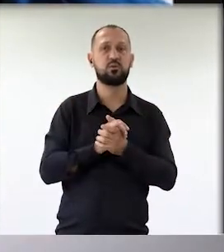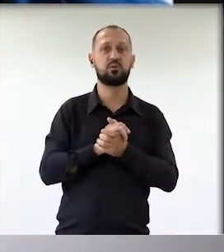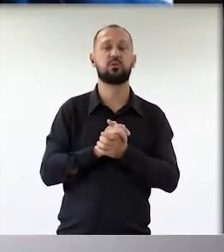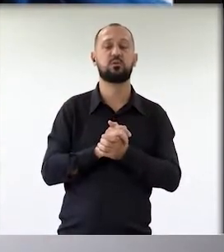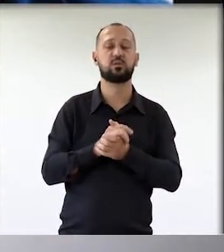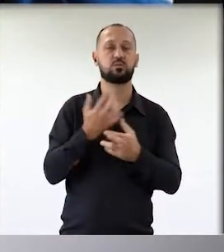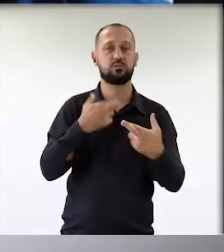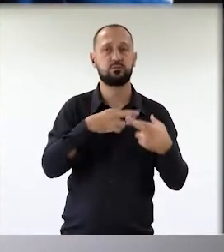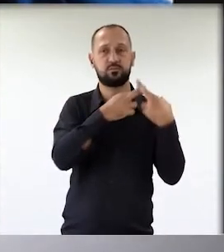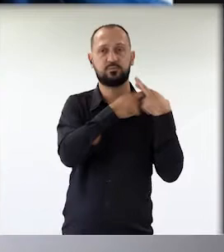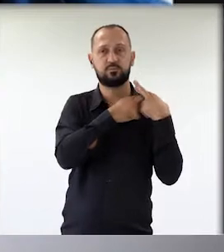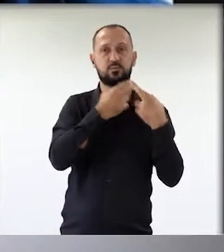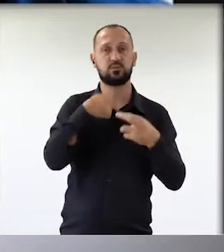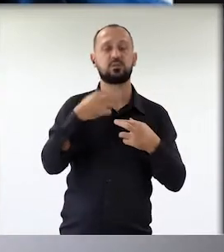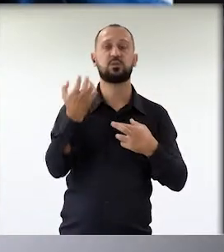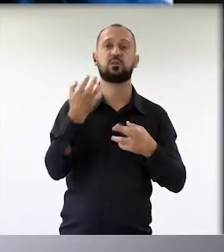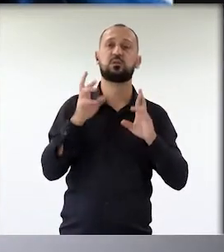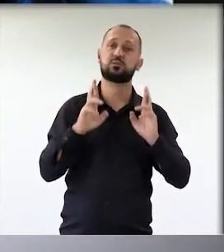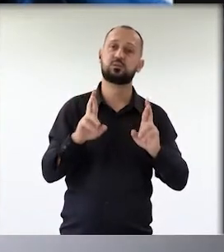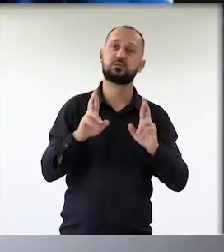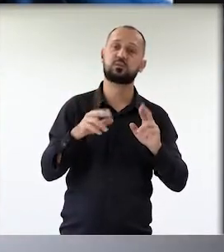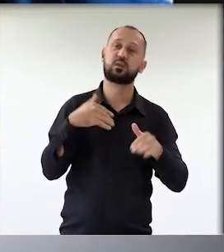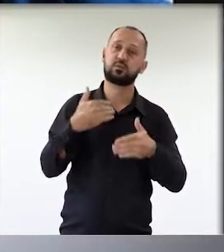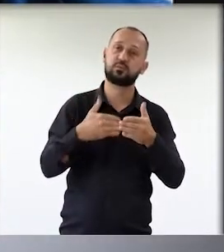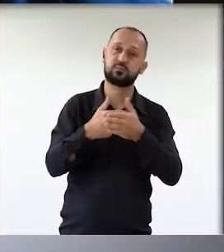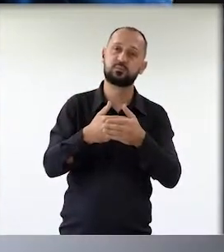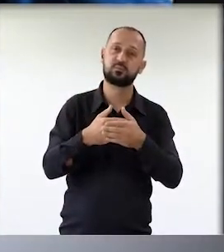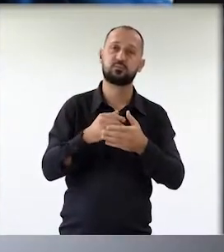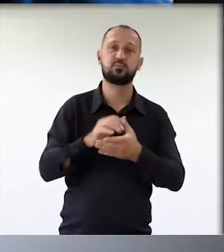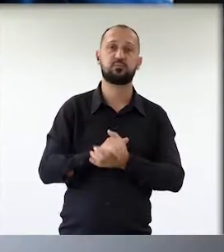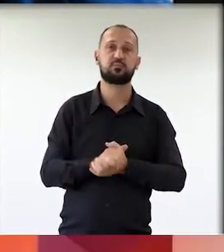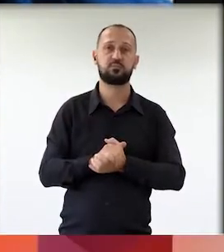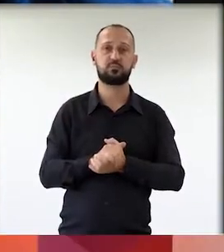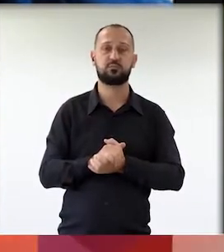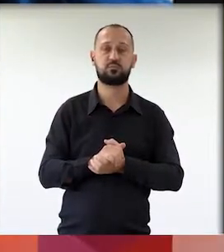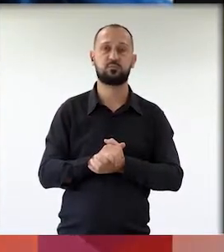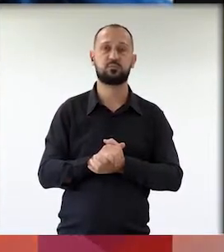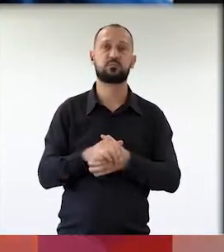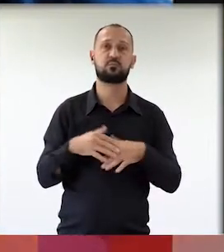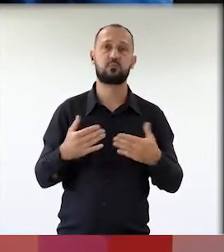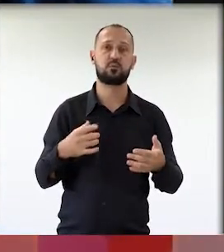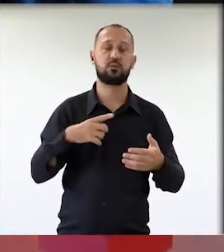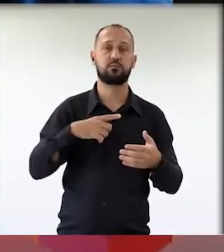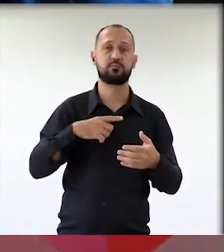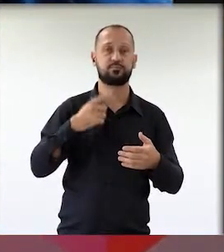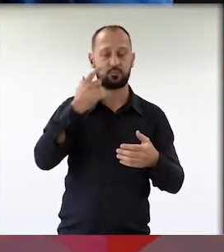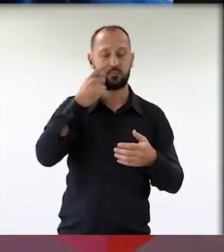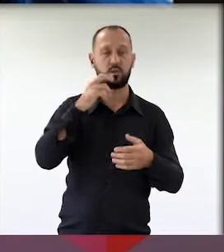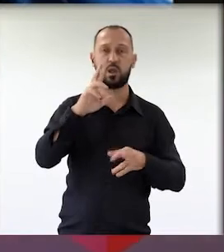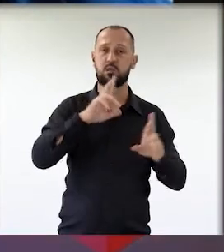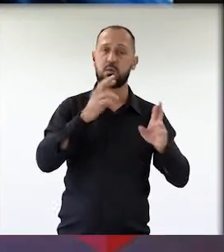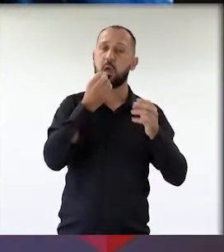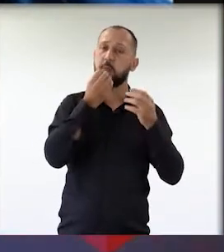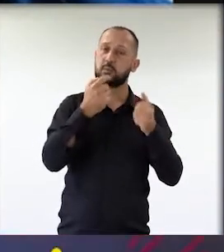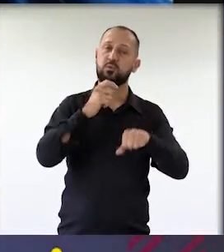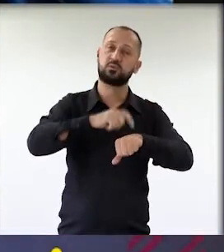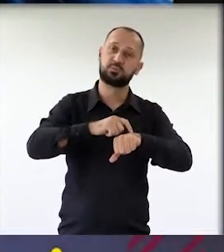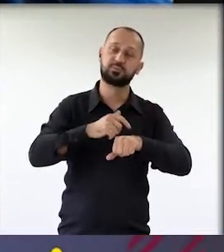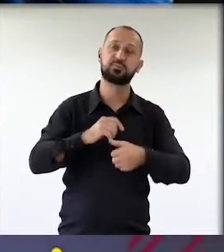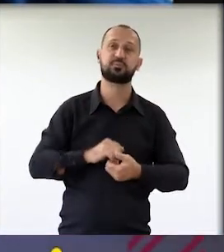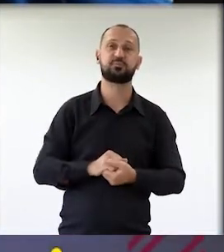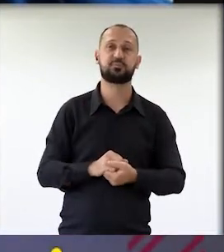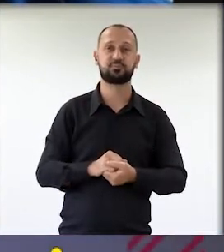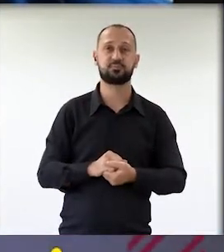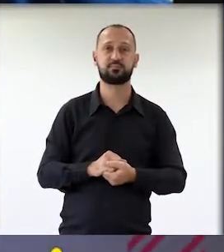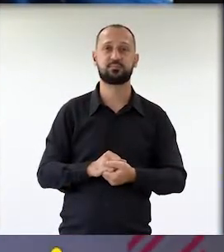bem grande, né, nossa função é bem grande, a gente espera aí estar desenvolvendo a contento. Felizmente, a gente vem tendo bons resultados